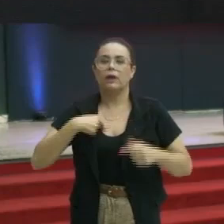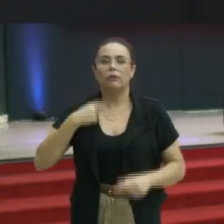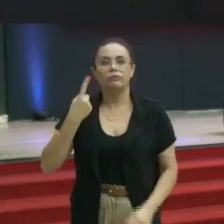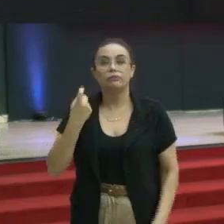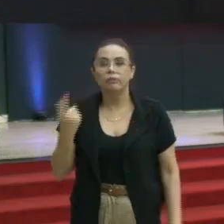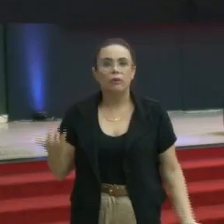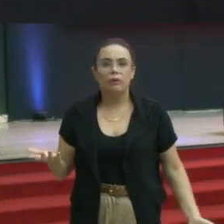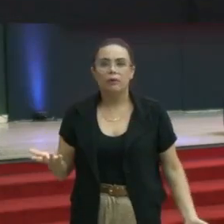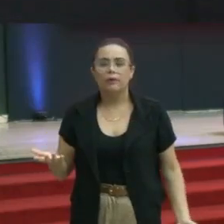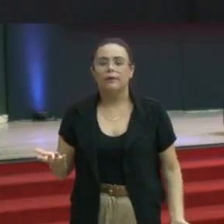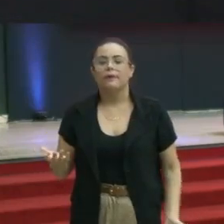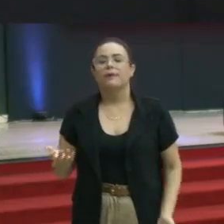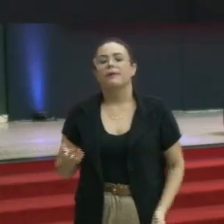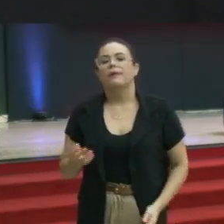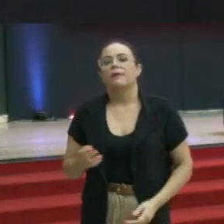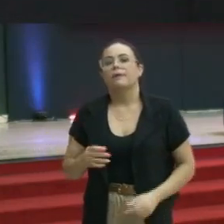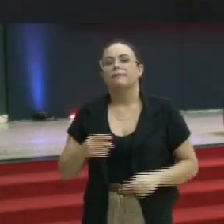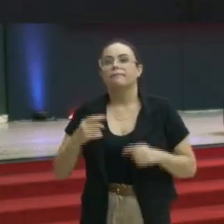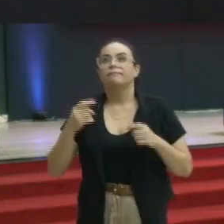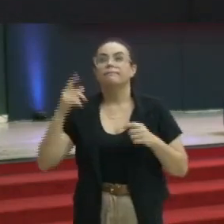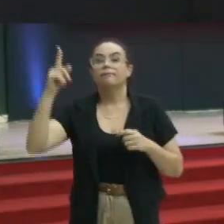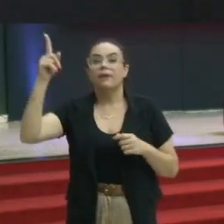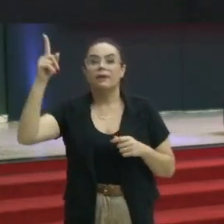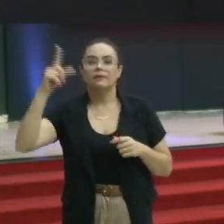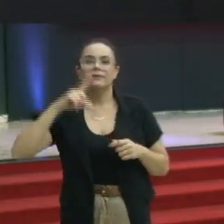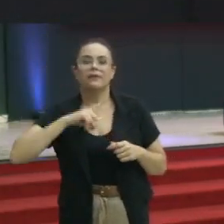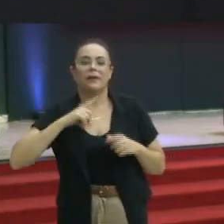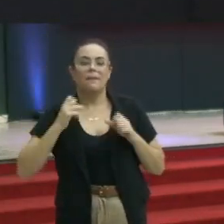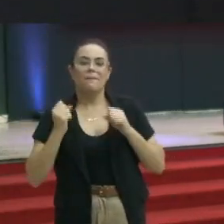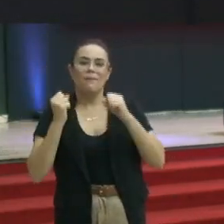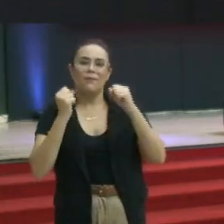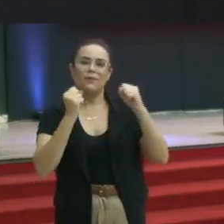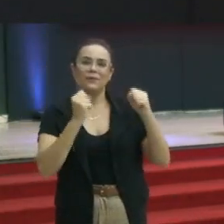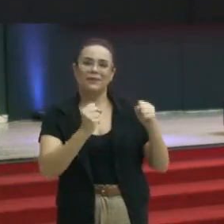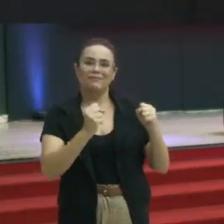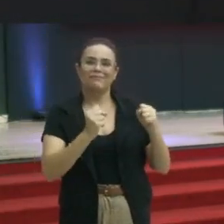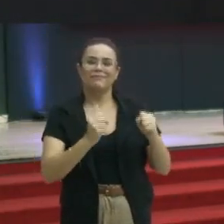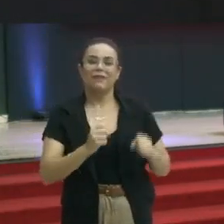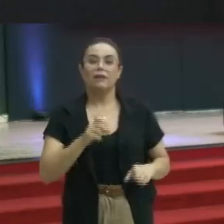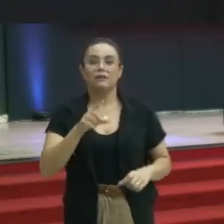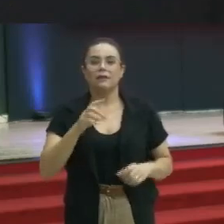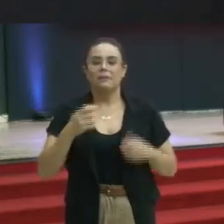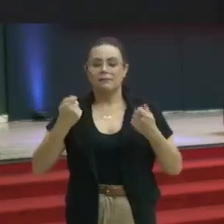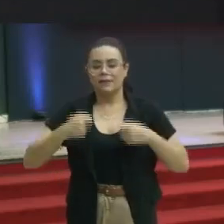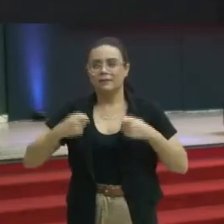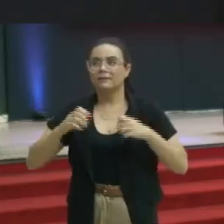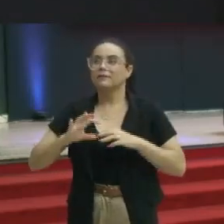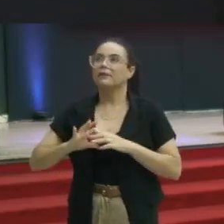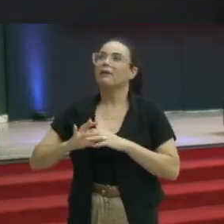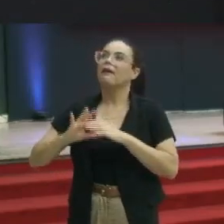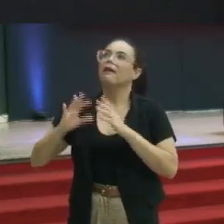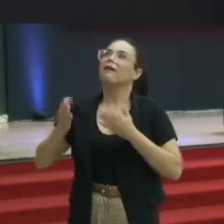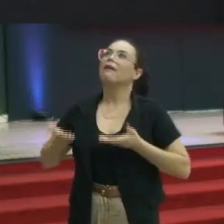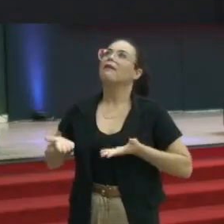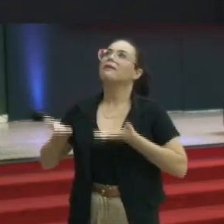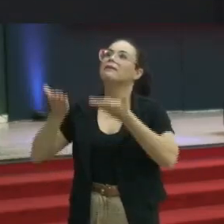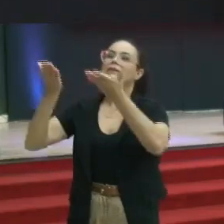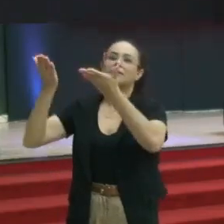Tem um poder à sua disposição. Entrega. Sabe,